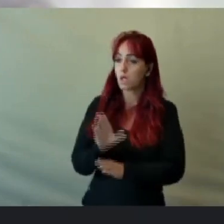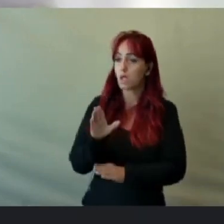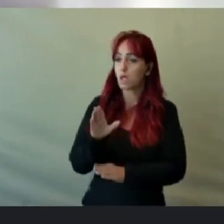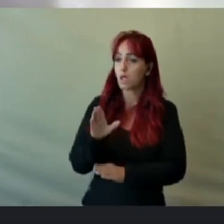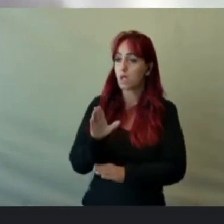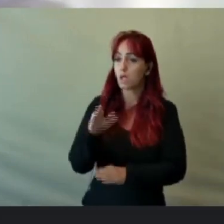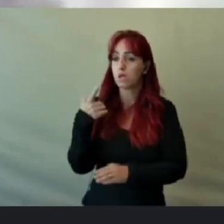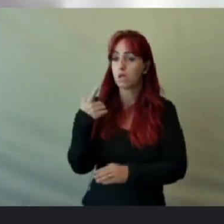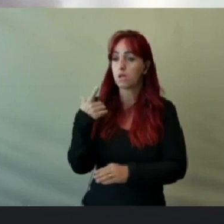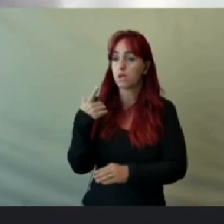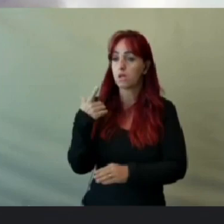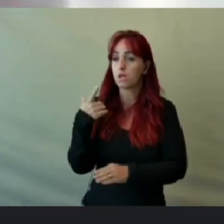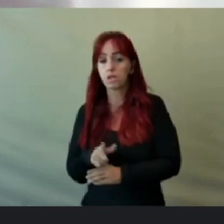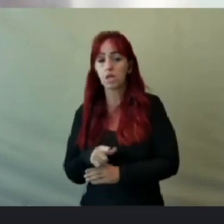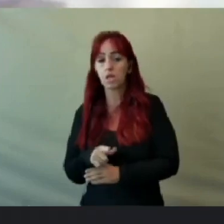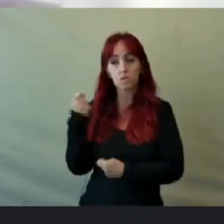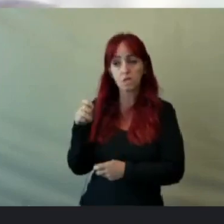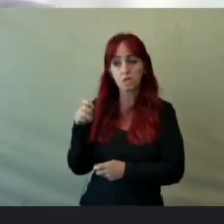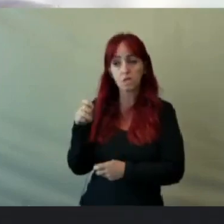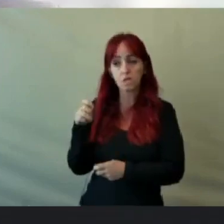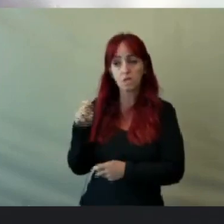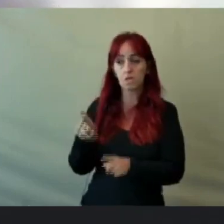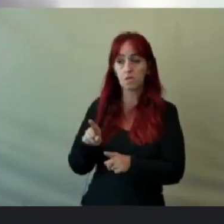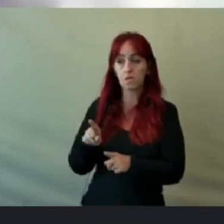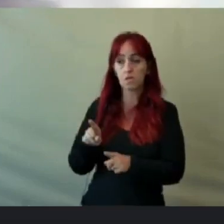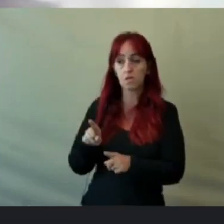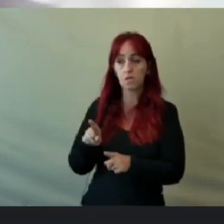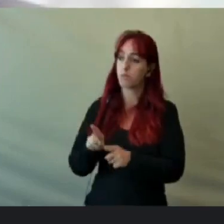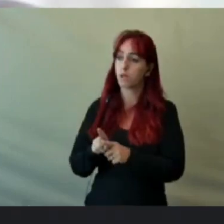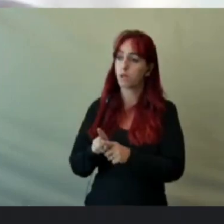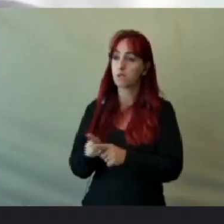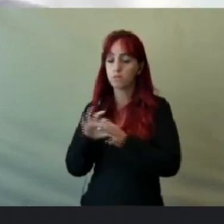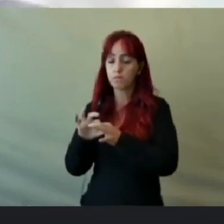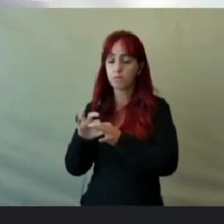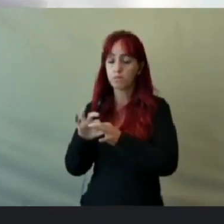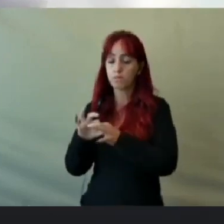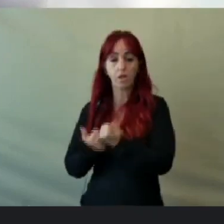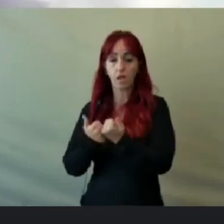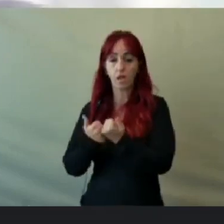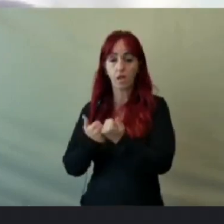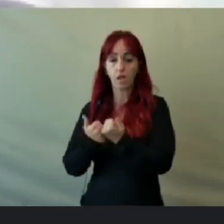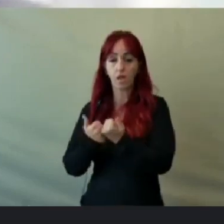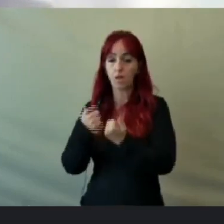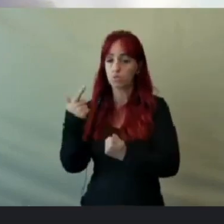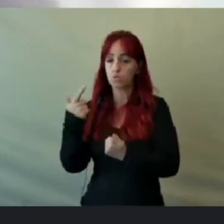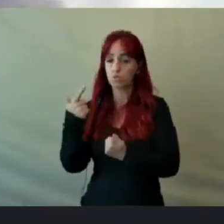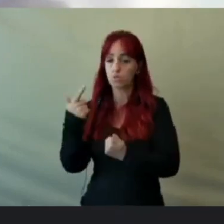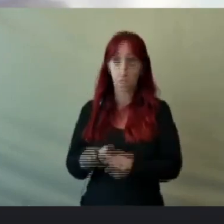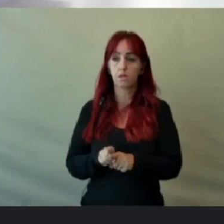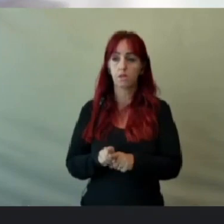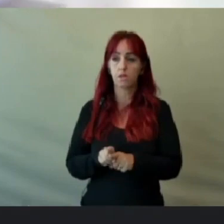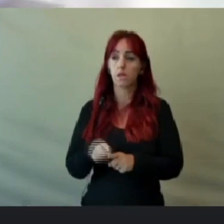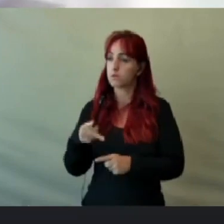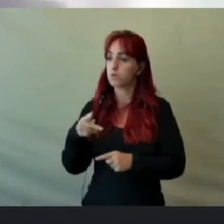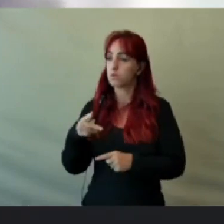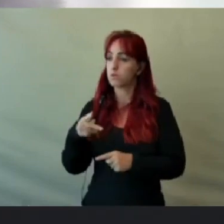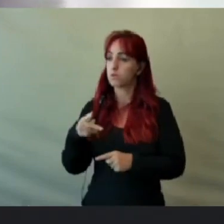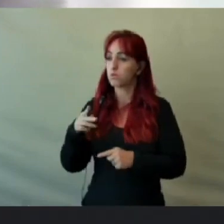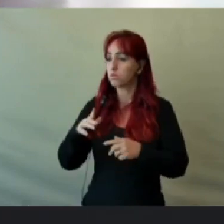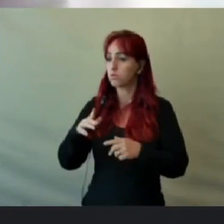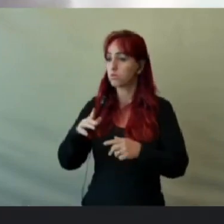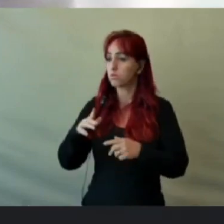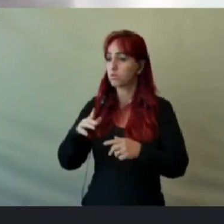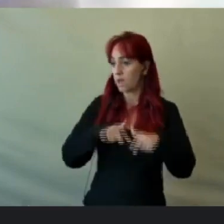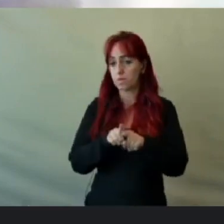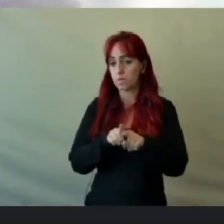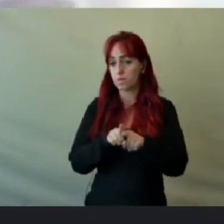robusta para apoiá-lo para defender suas questões trabalhistas tem muitas coisas que escapam a essa